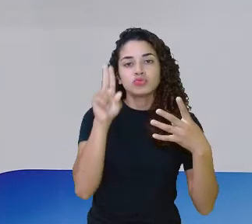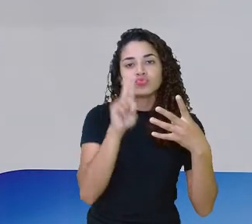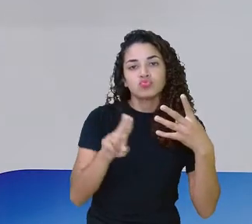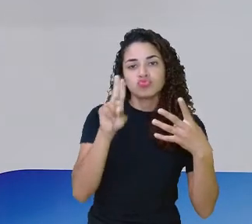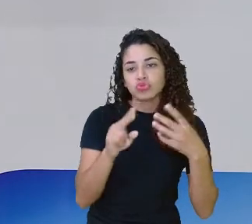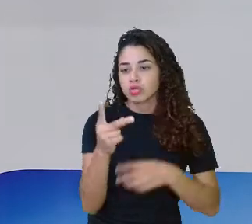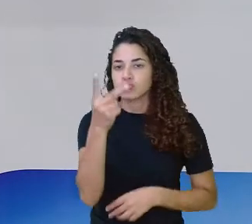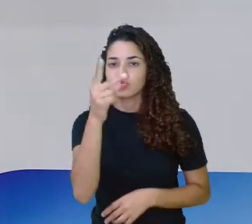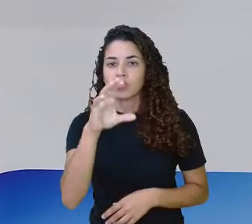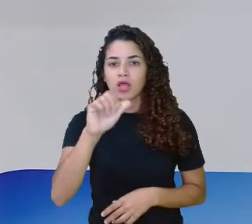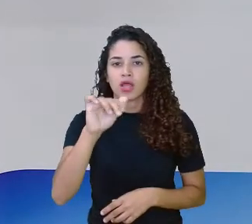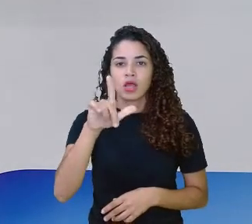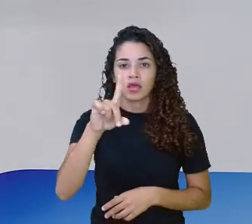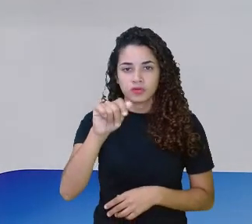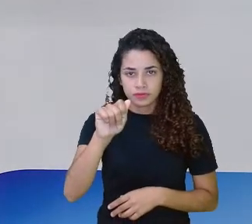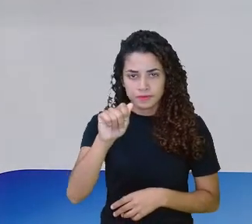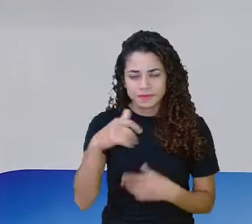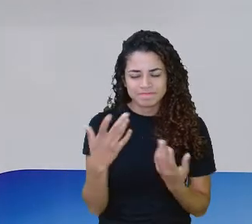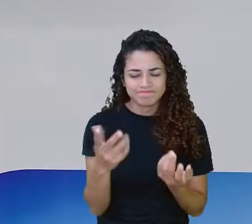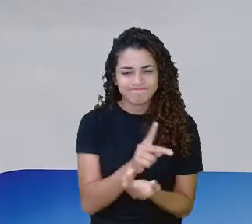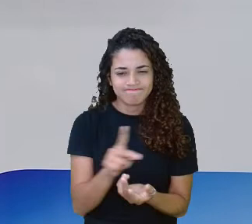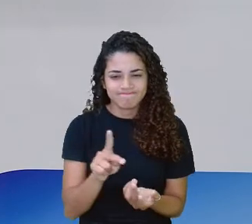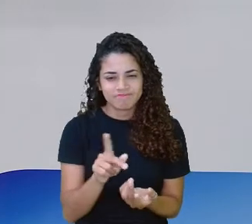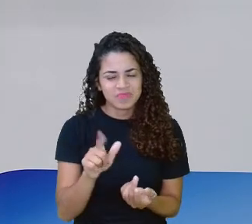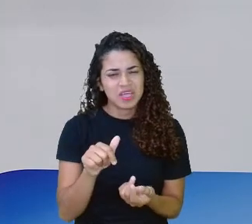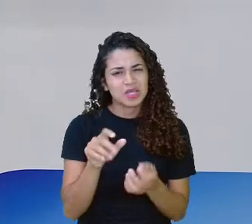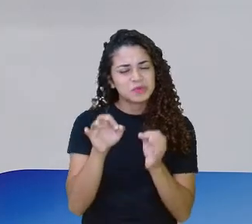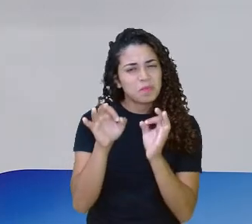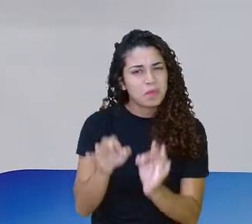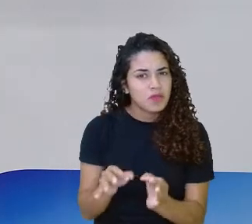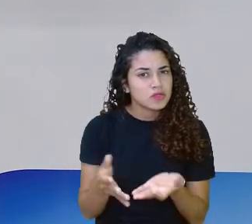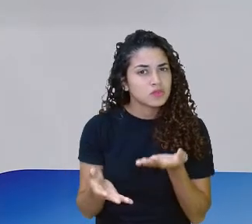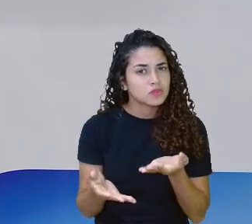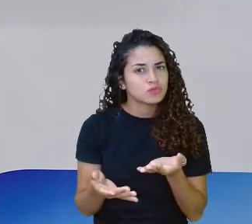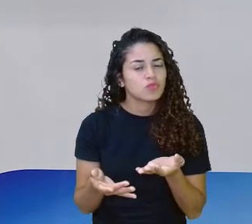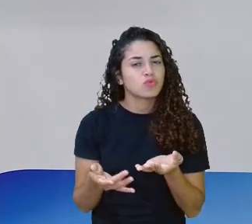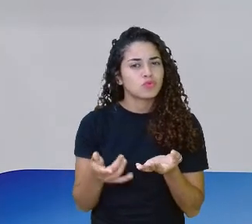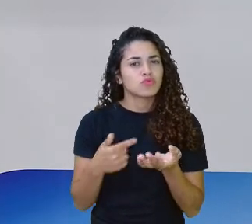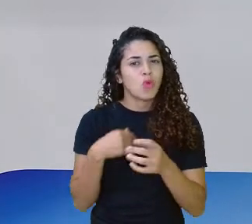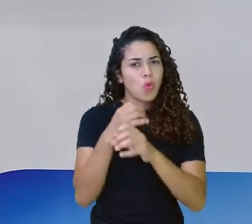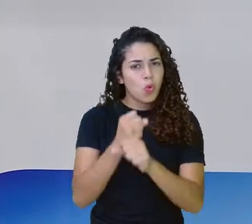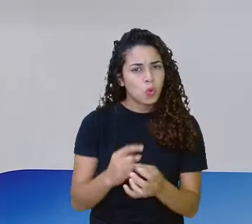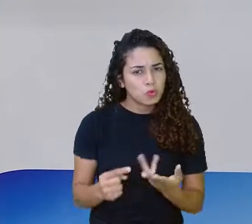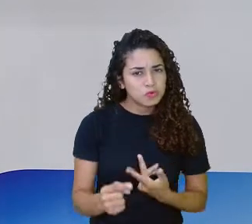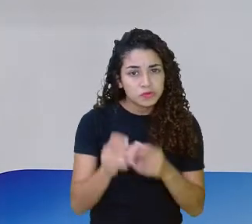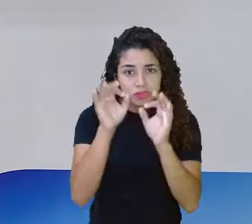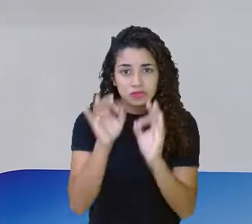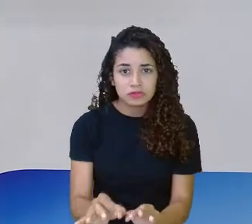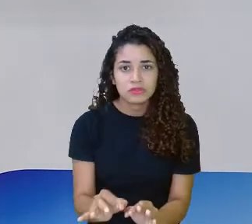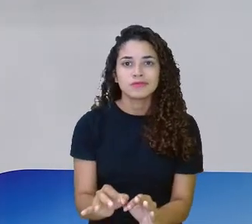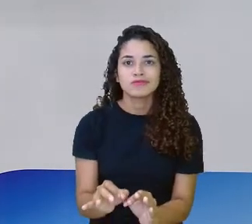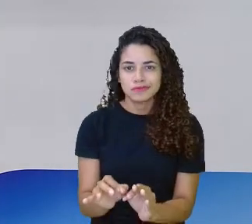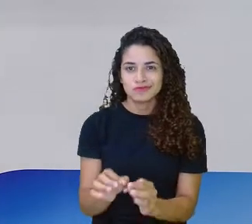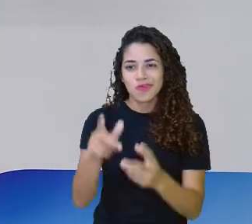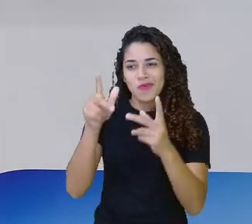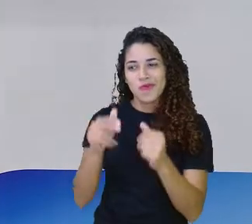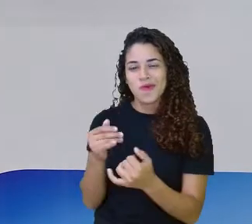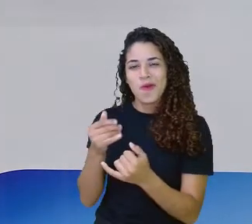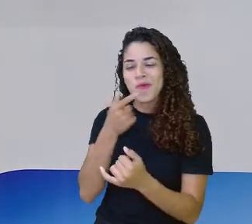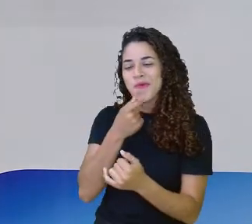as duas caldas. Professora, é isso mesmo? Eu contei e acertei, como os meninos no chat.